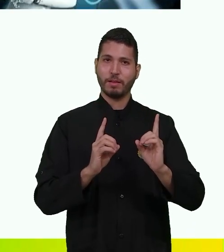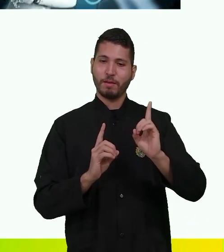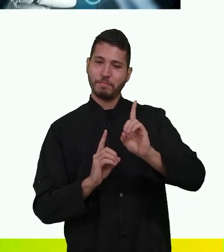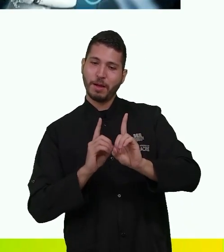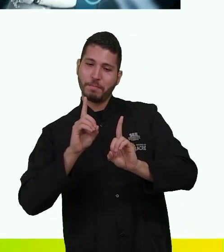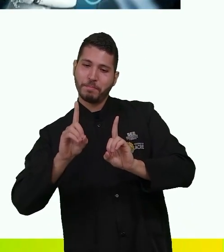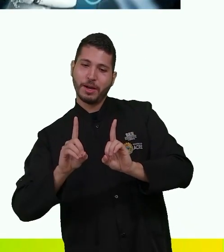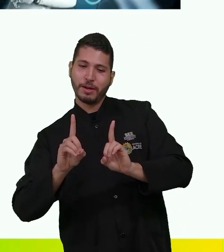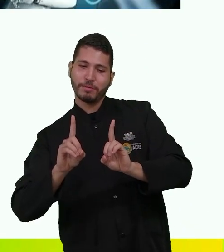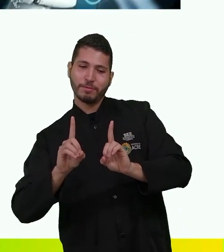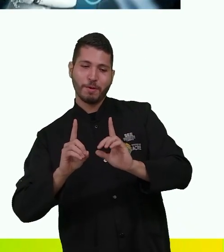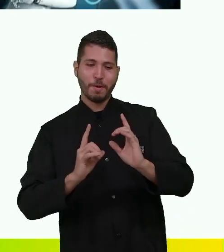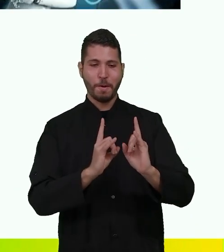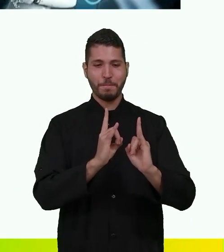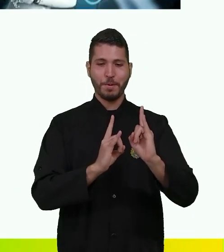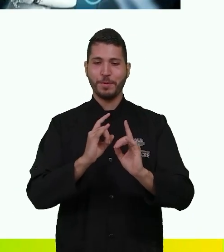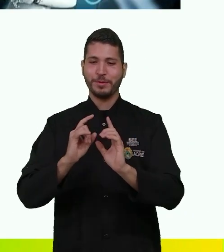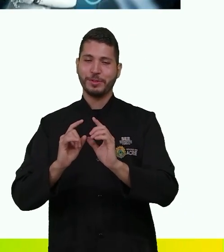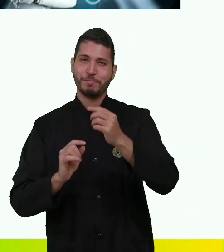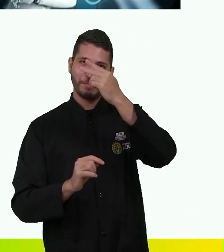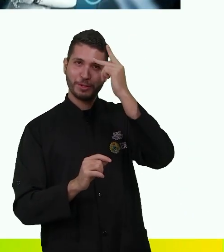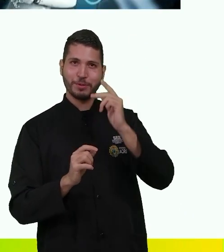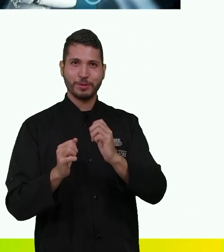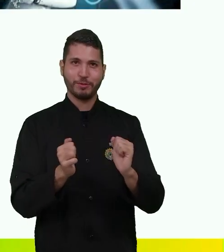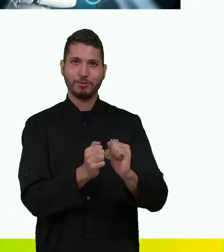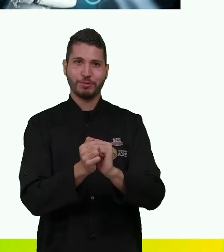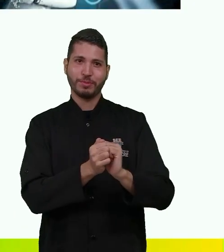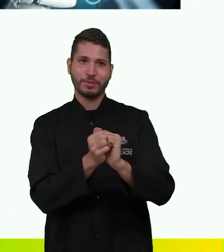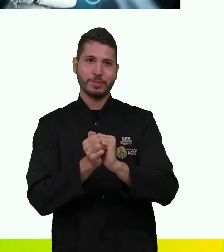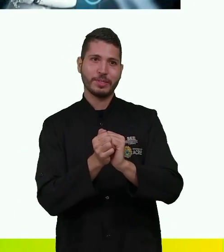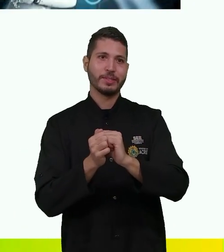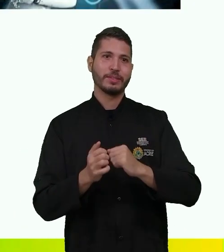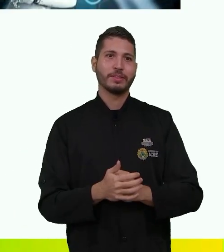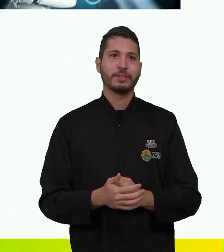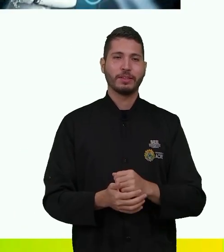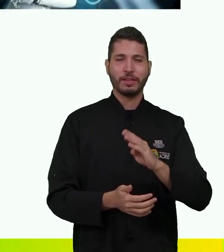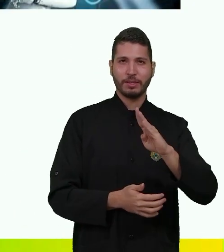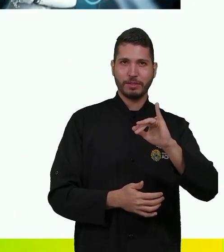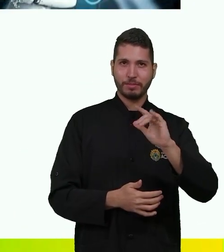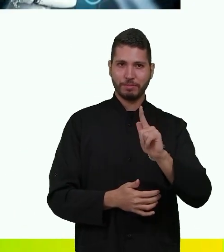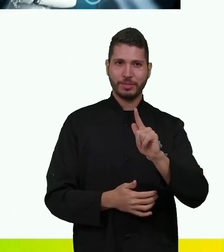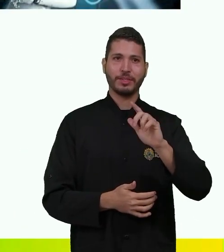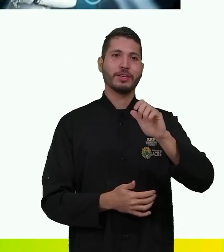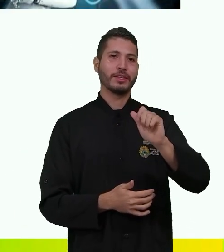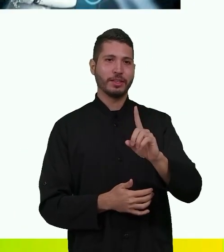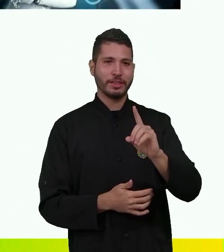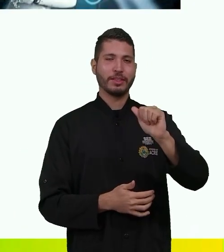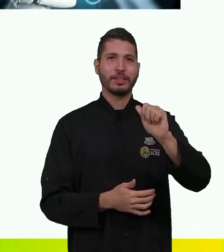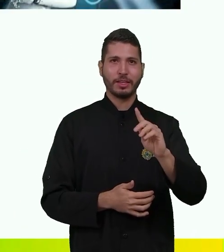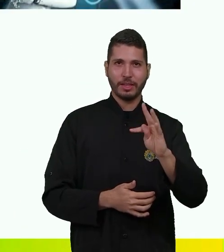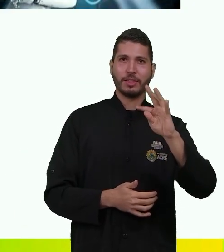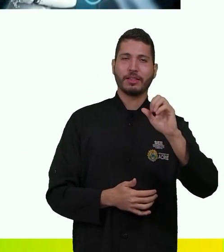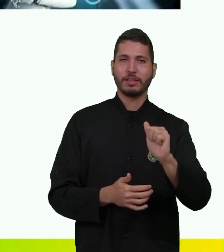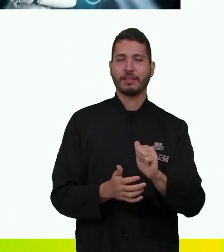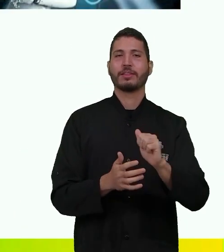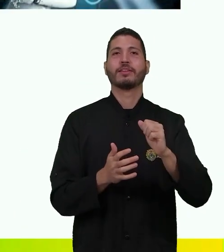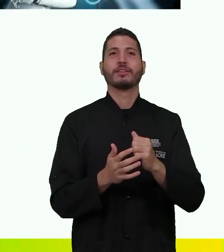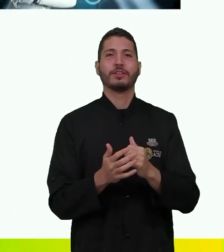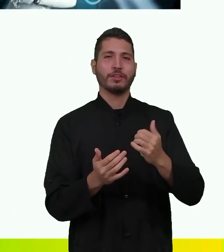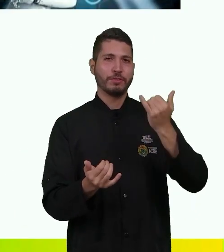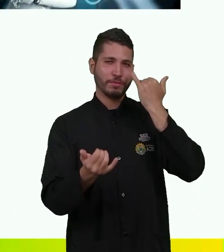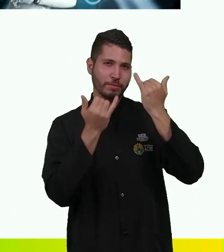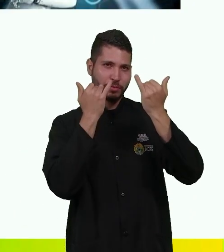realizam tarefas de forma independente. Big Data, análise de grande volume de dados gerados por